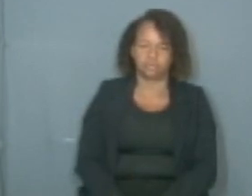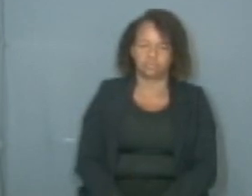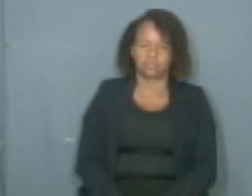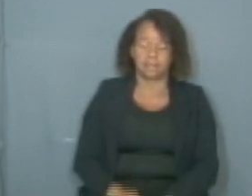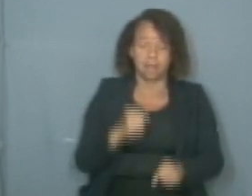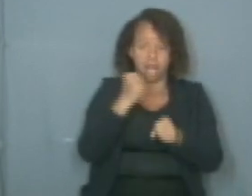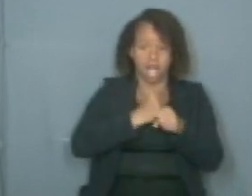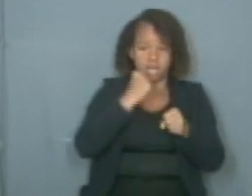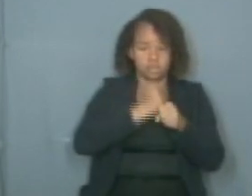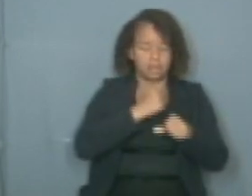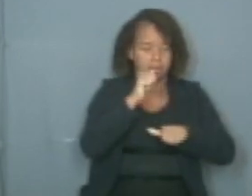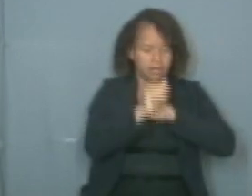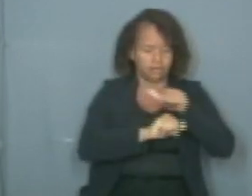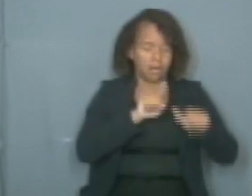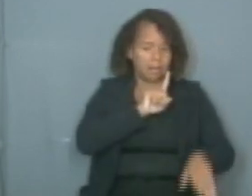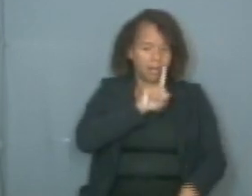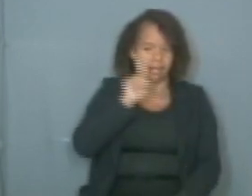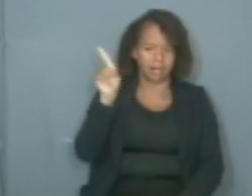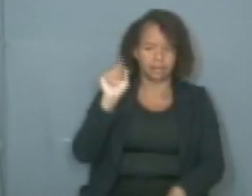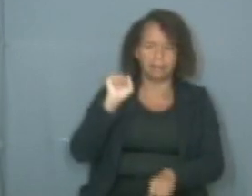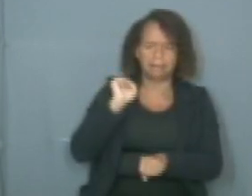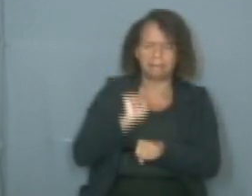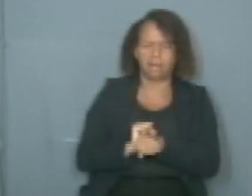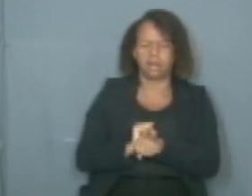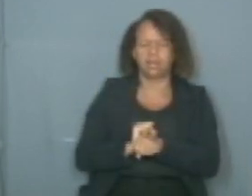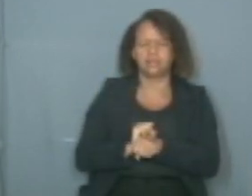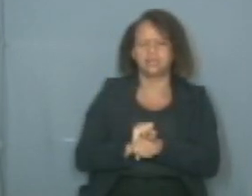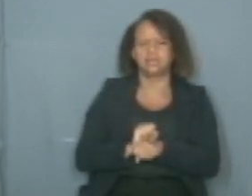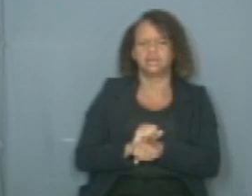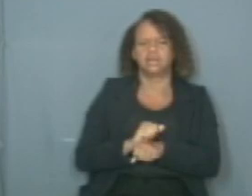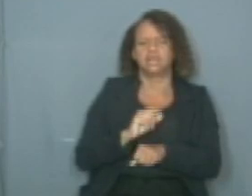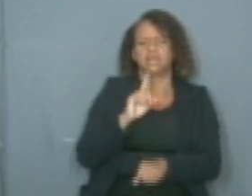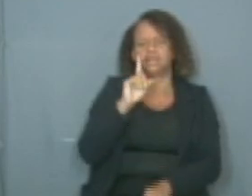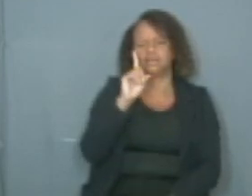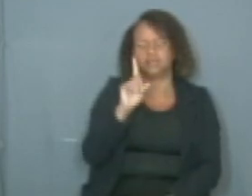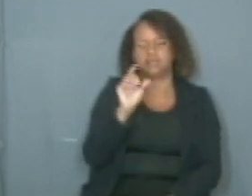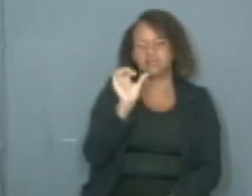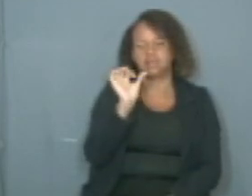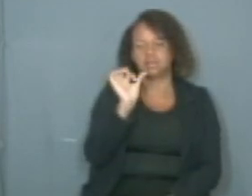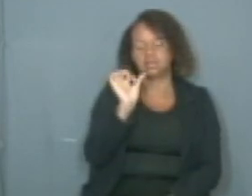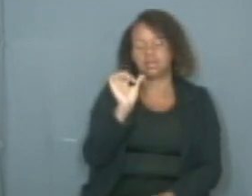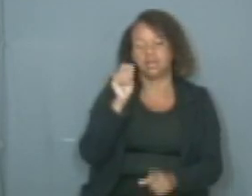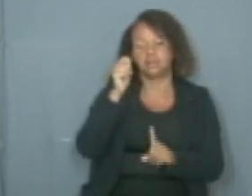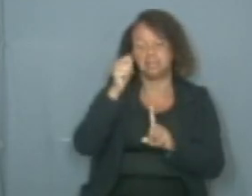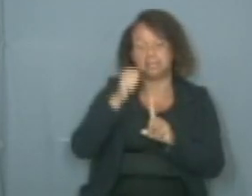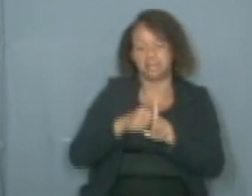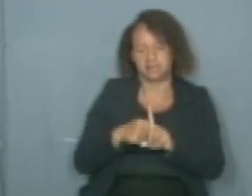As obras de reforma estão paralisadas há 16 meses,